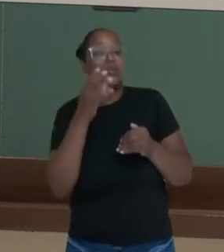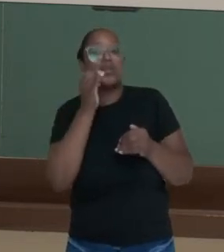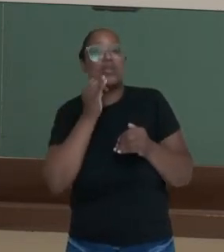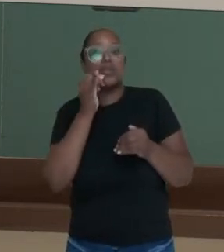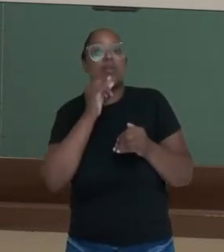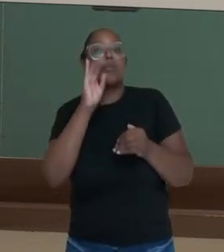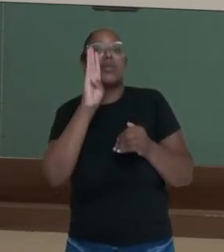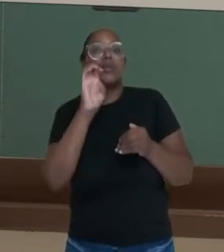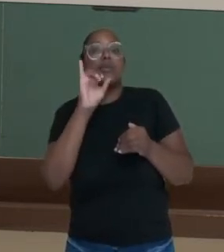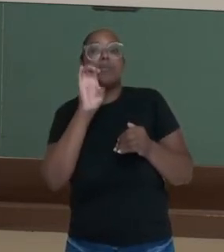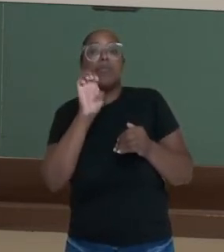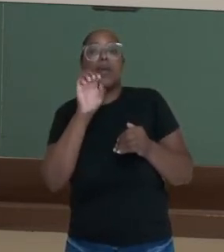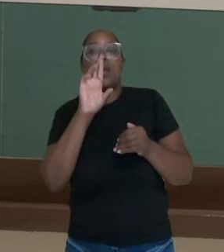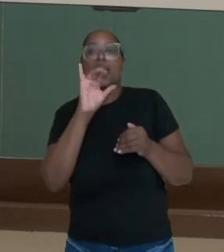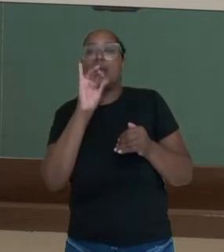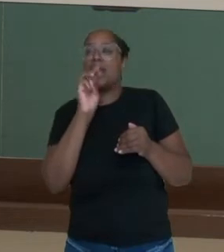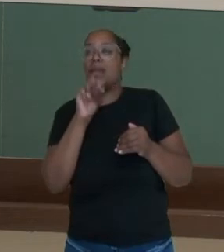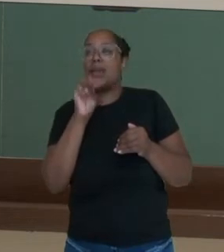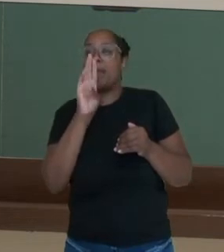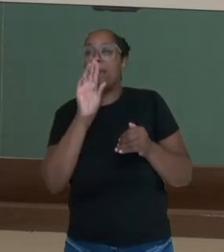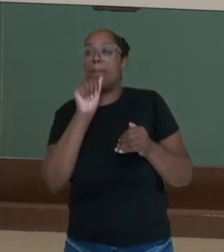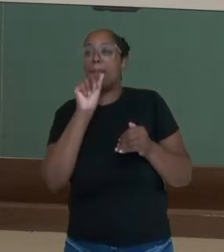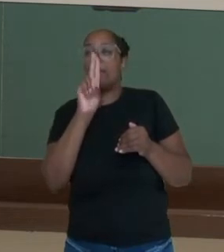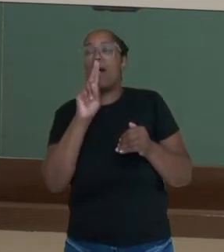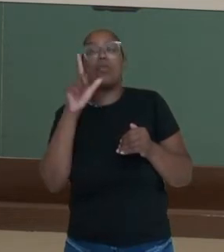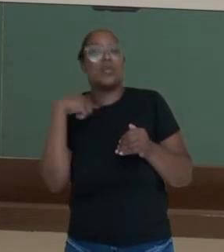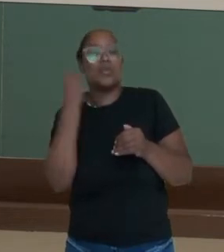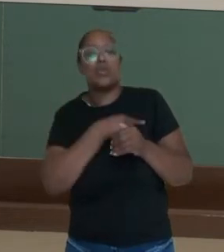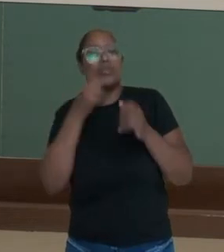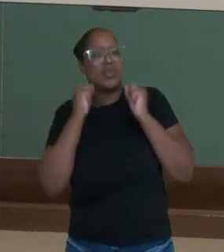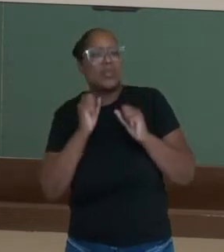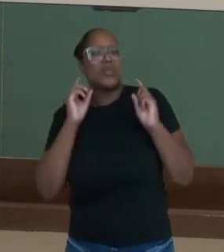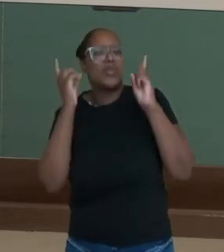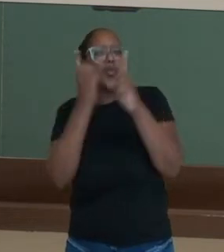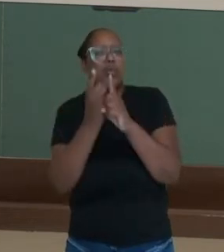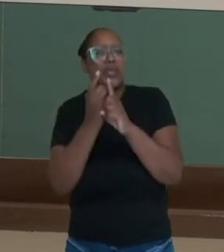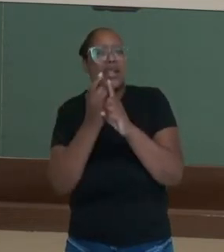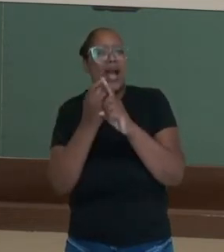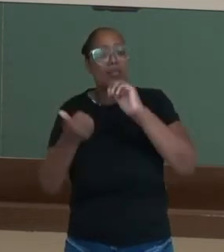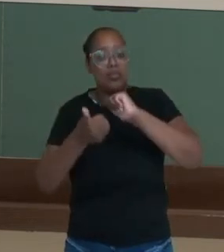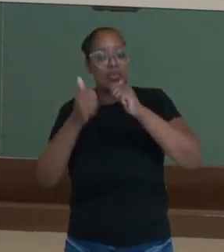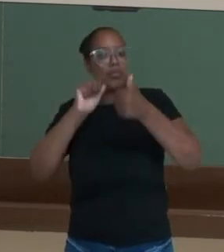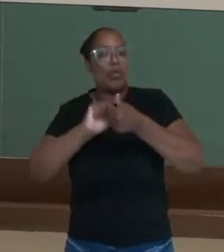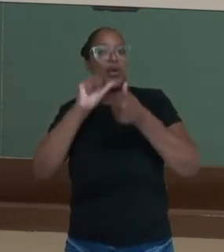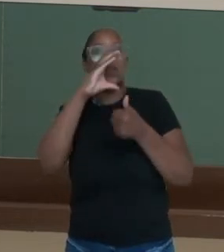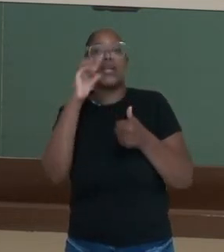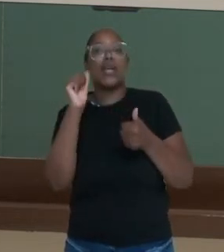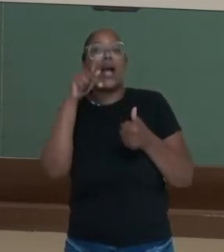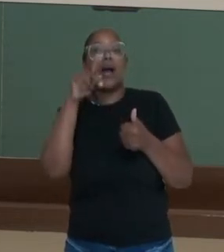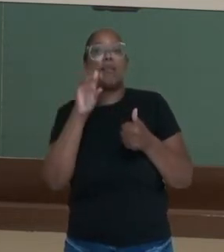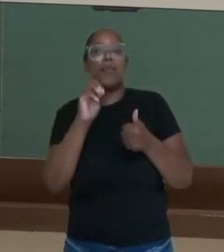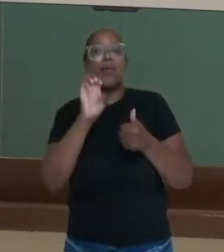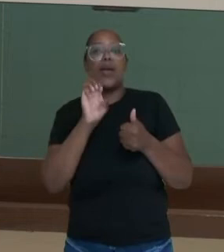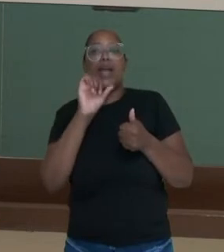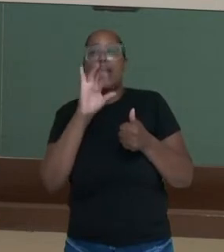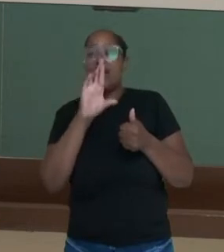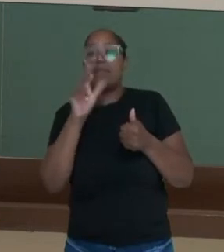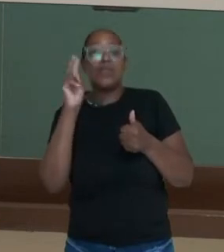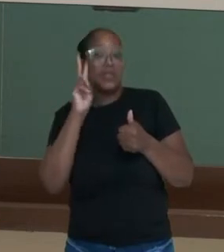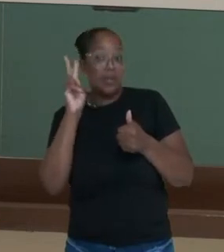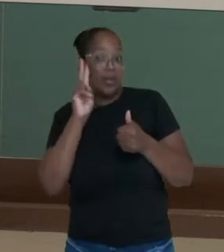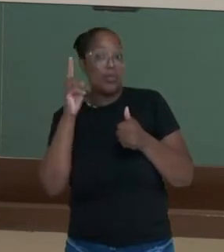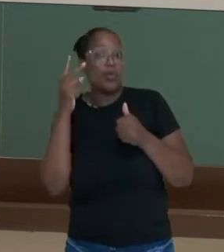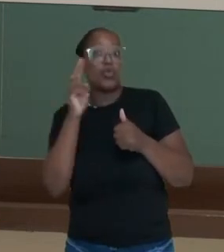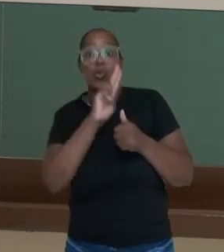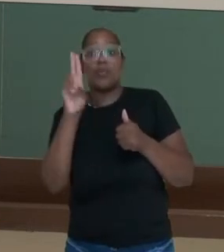de berimbaus que podemos encontrar em uma roda de capoeira? E aí, você lembra o nome dos três? Então,